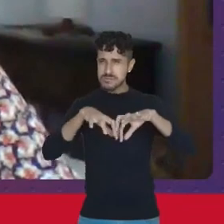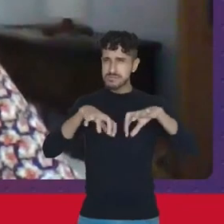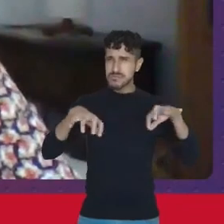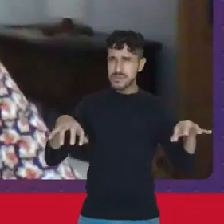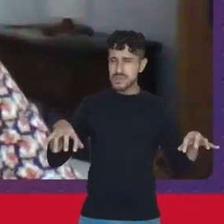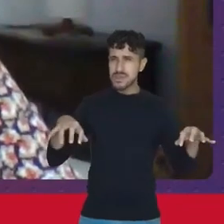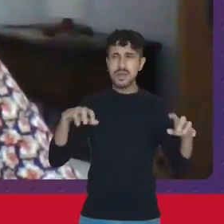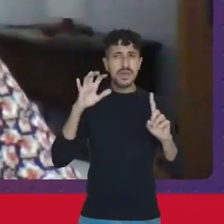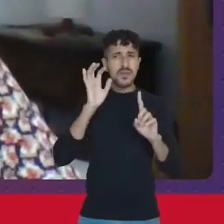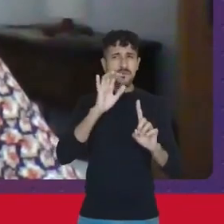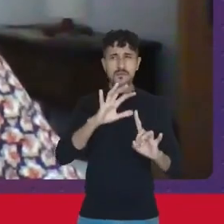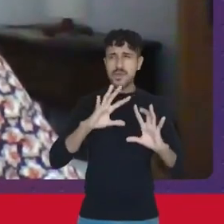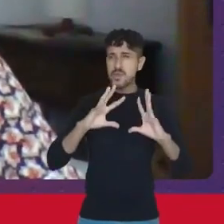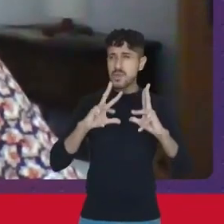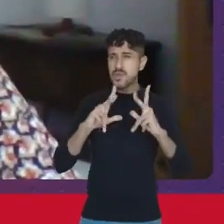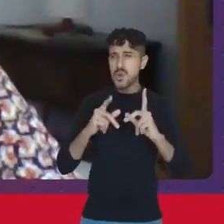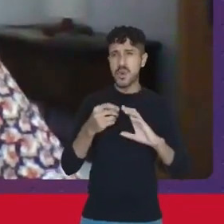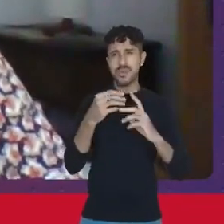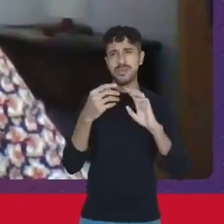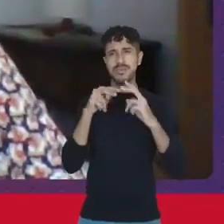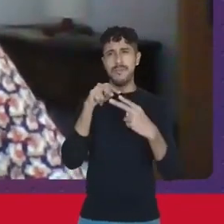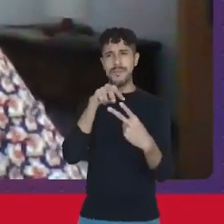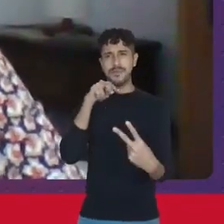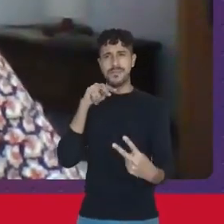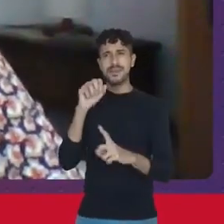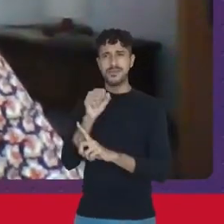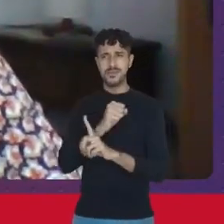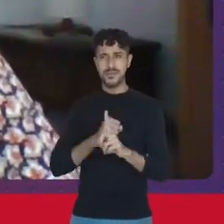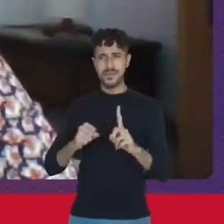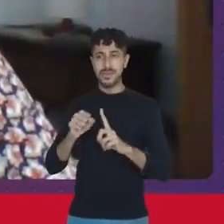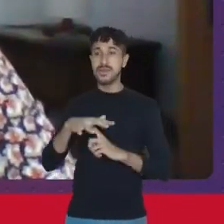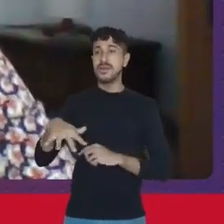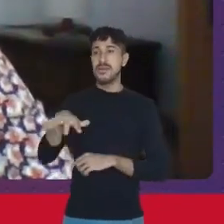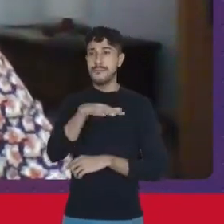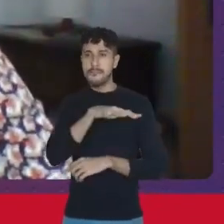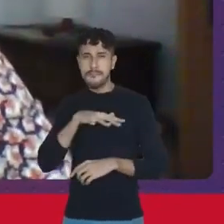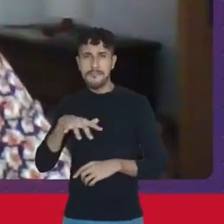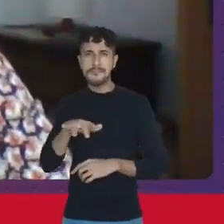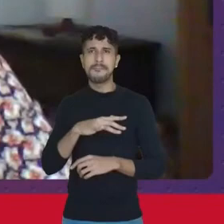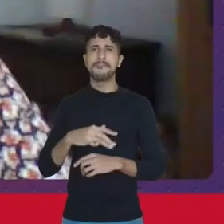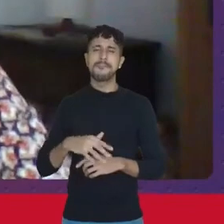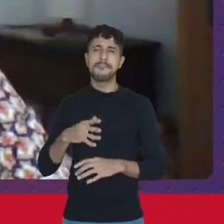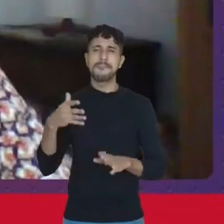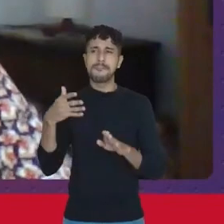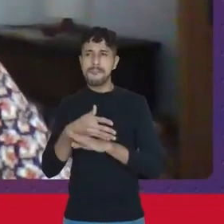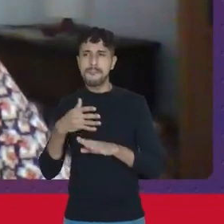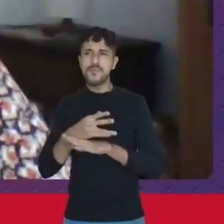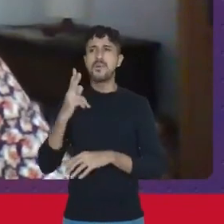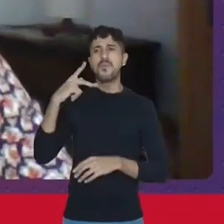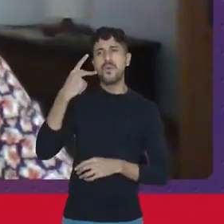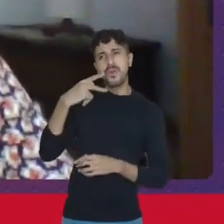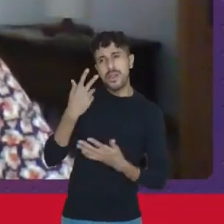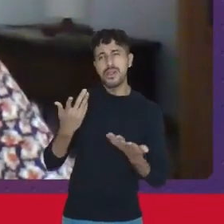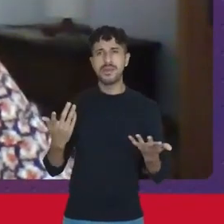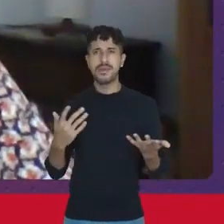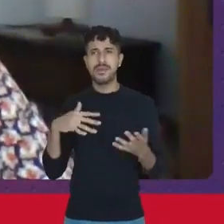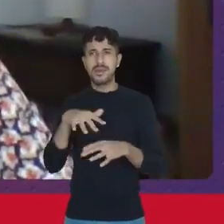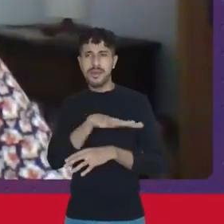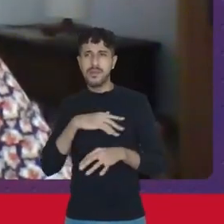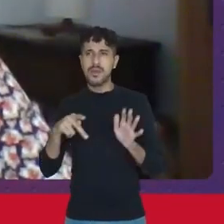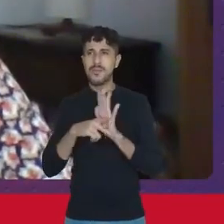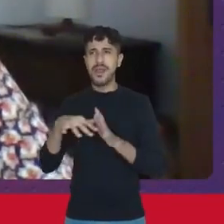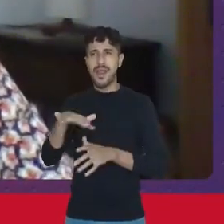se reflete em todas as dimensões da sociedade, no espaço, na participação política, no espaço